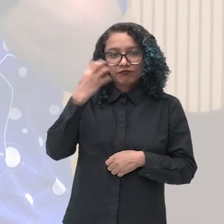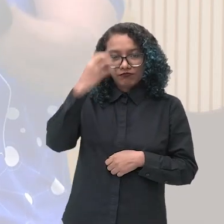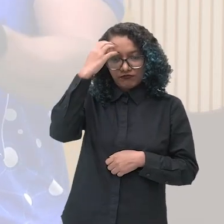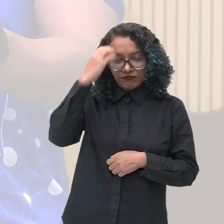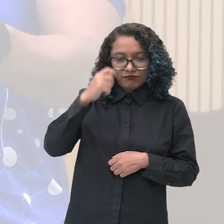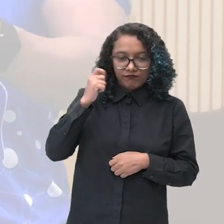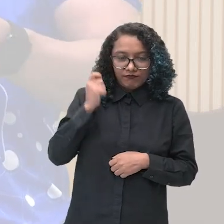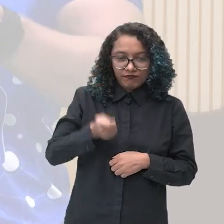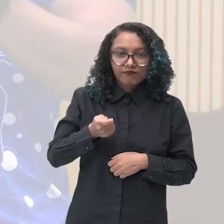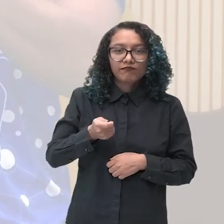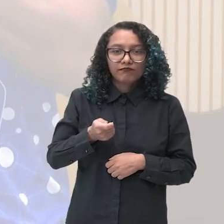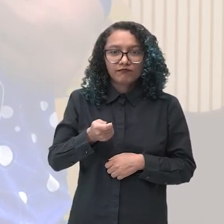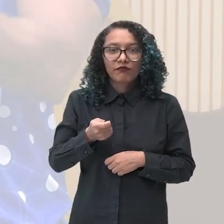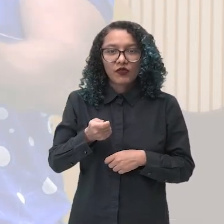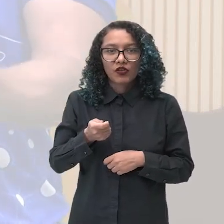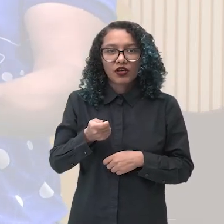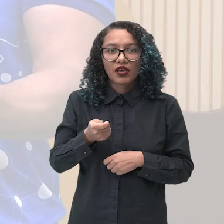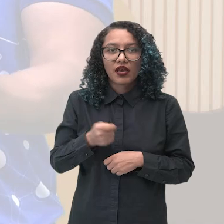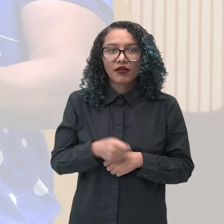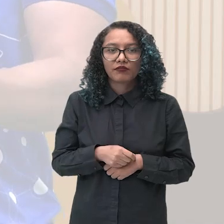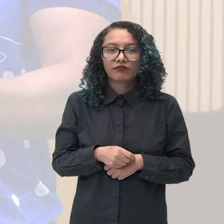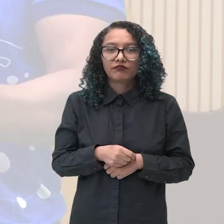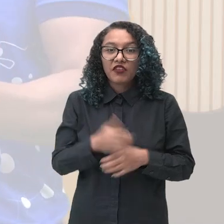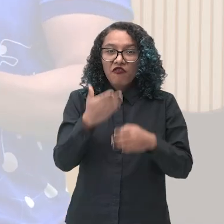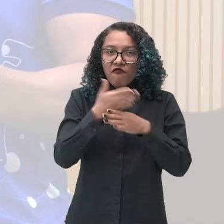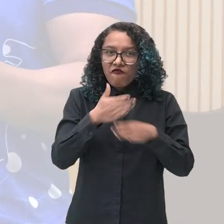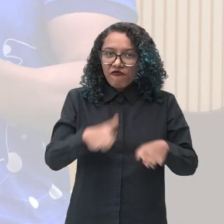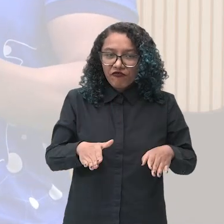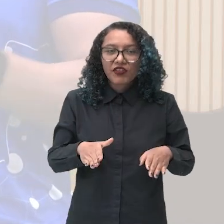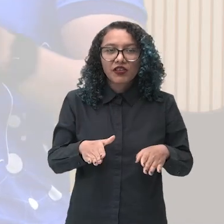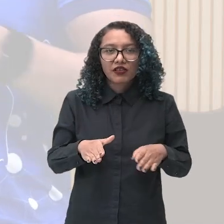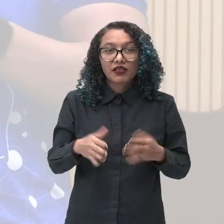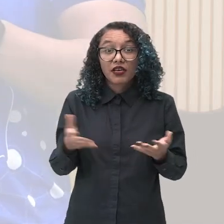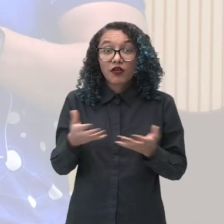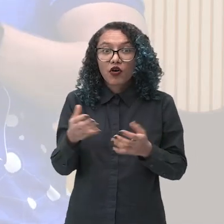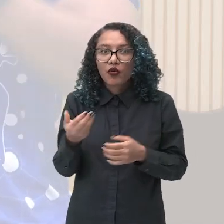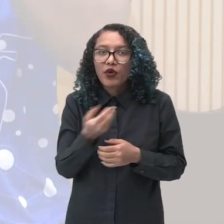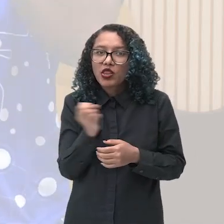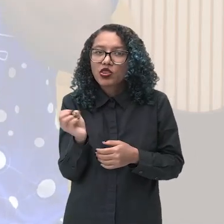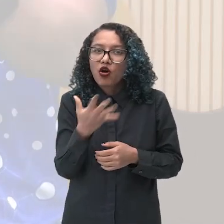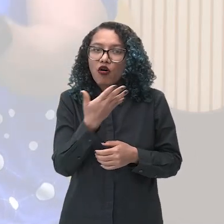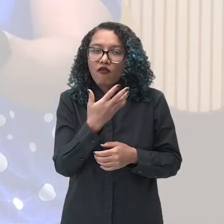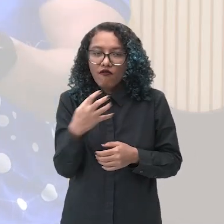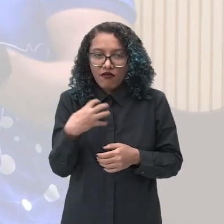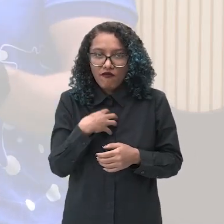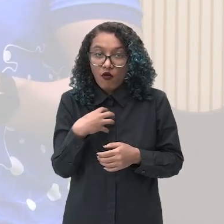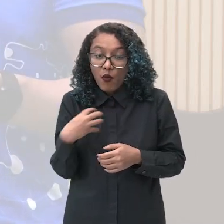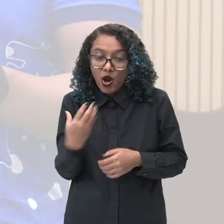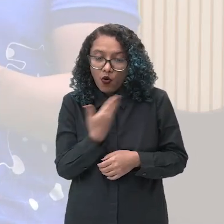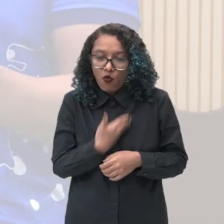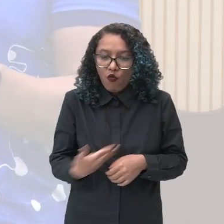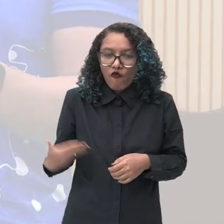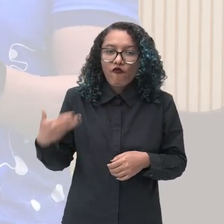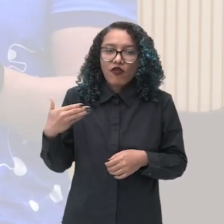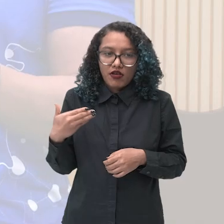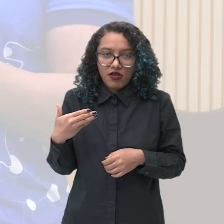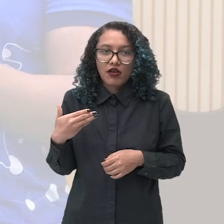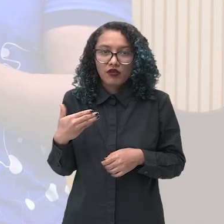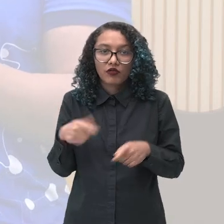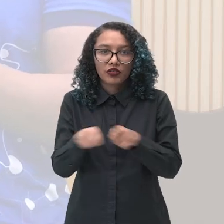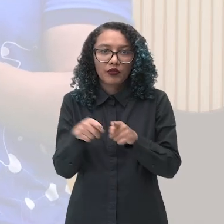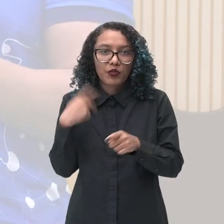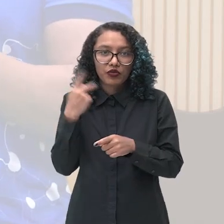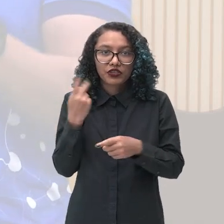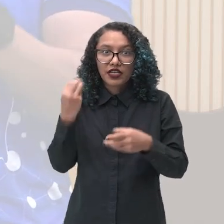outra perspectiva, tá? Para uma outra forma, por exemplo, de governo político, tá? Uma outra forma de governo, uma outra forma de fazer também a política dentro